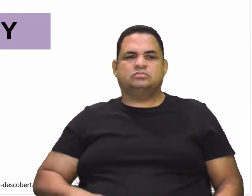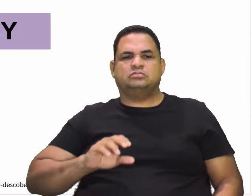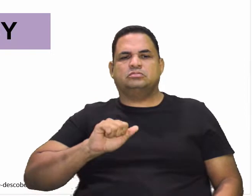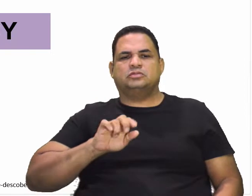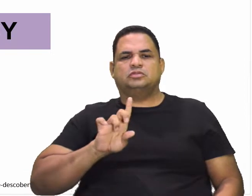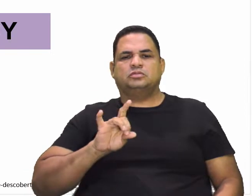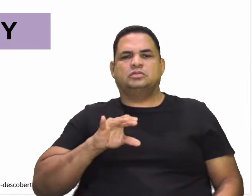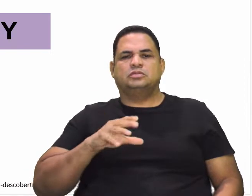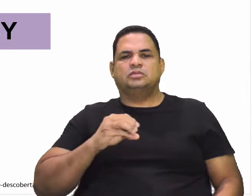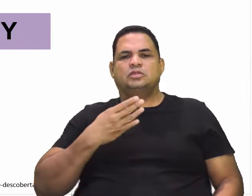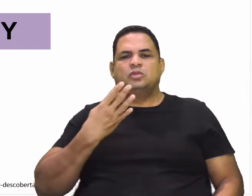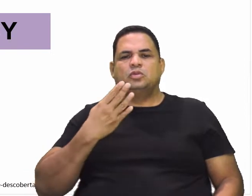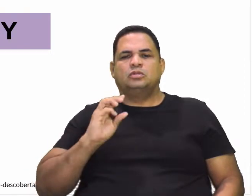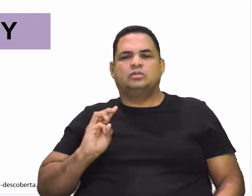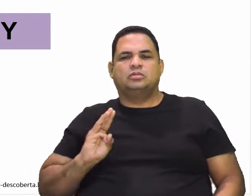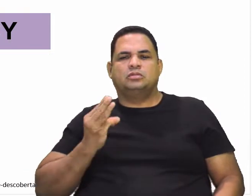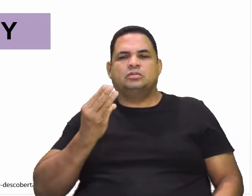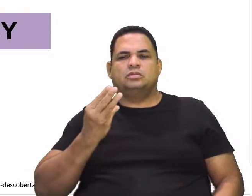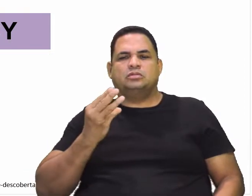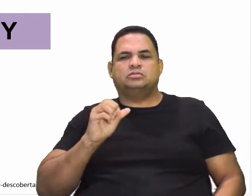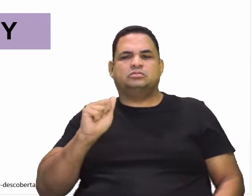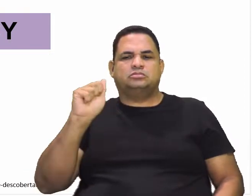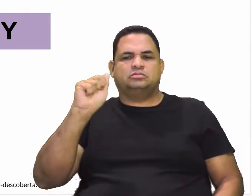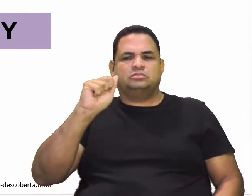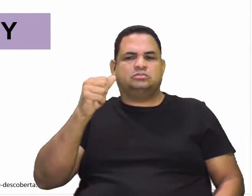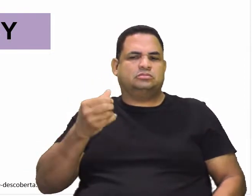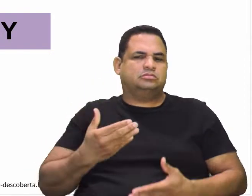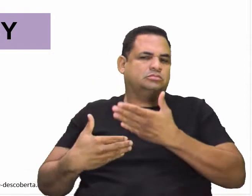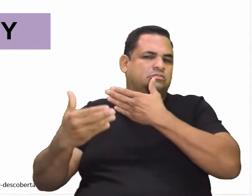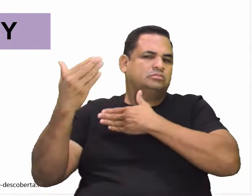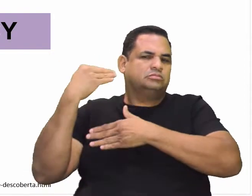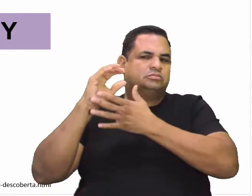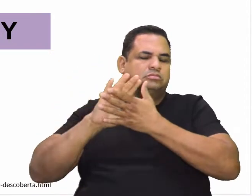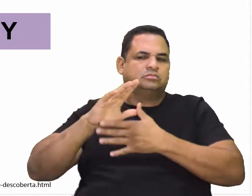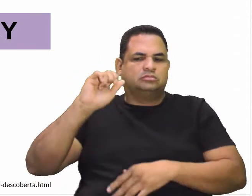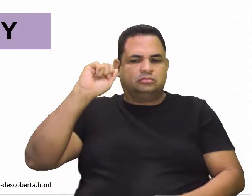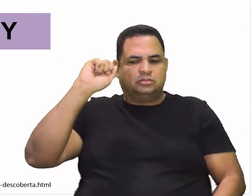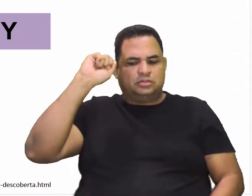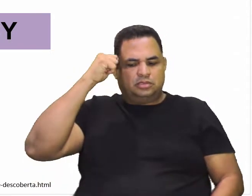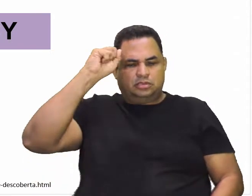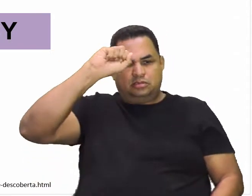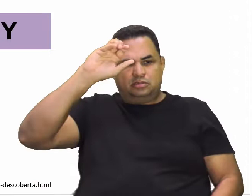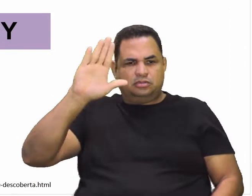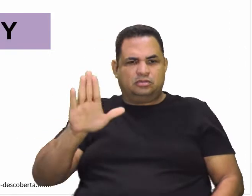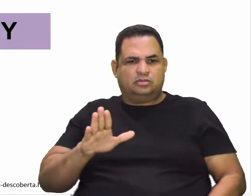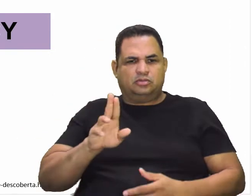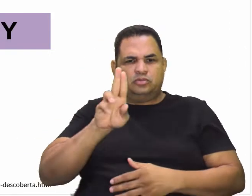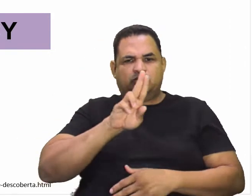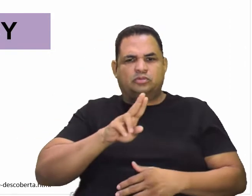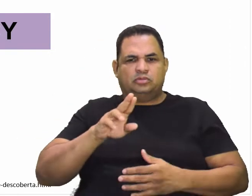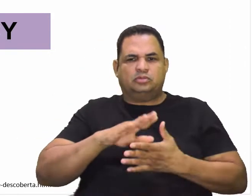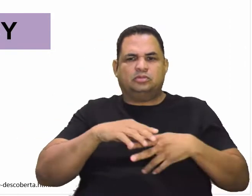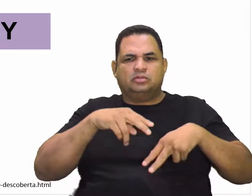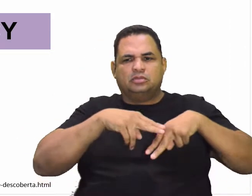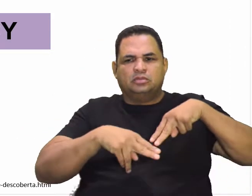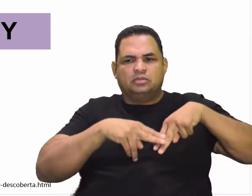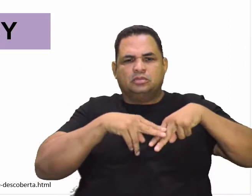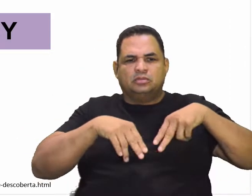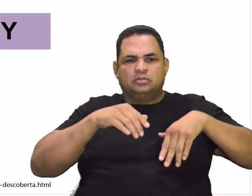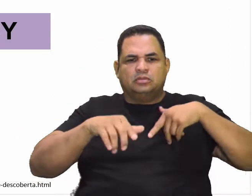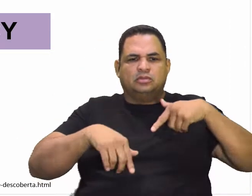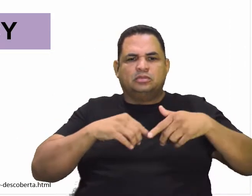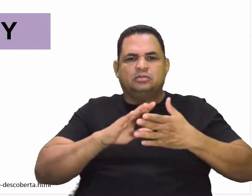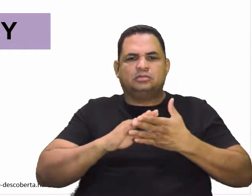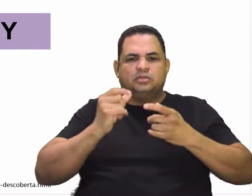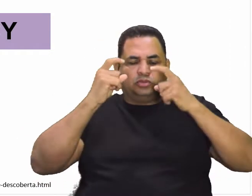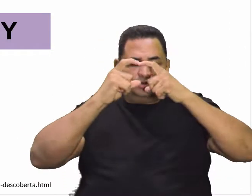Australopithecus, 4 milhões de anos atrás, na África do Sul, também usava os membros inferiores para andar, mas possui o cérebro maior do que o